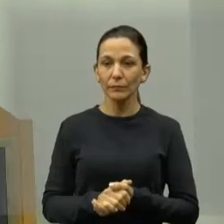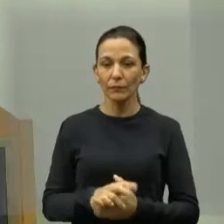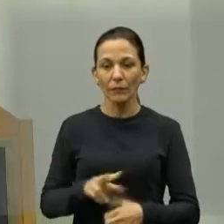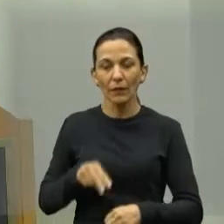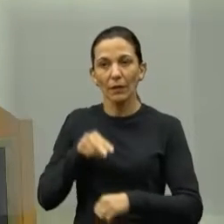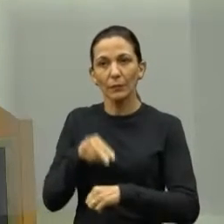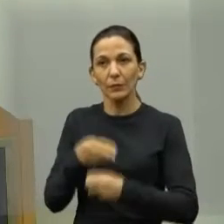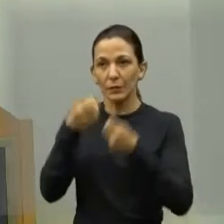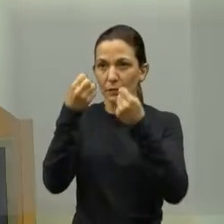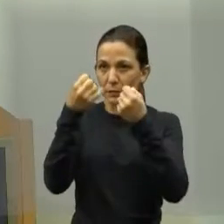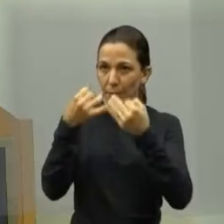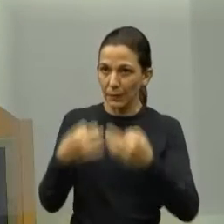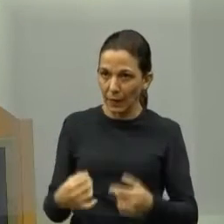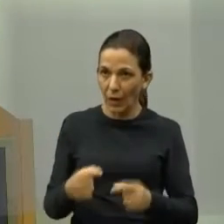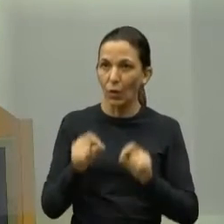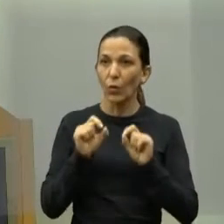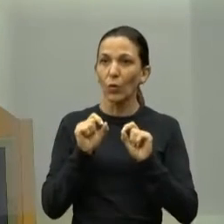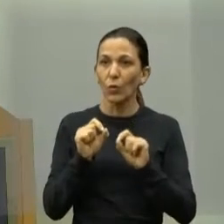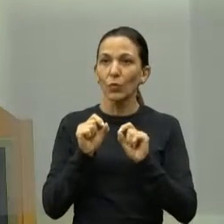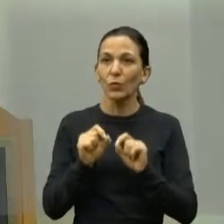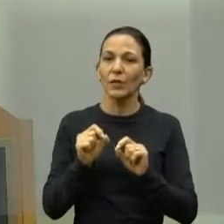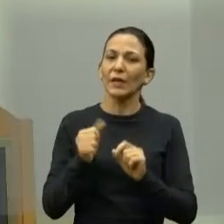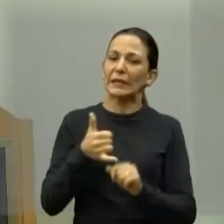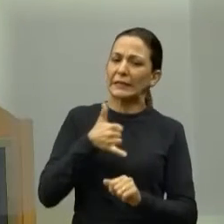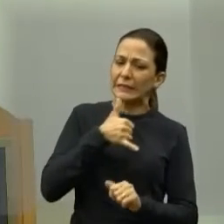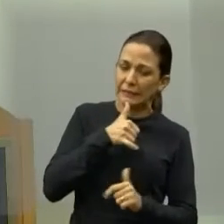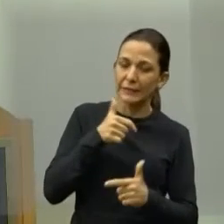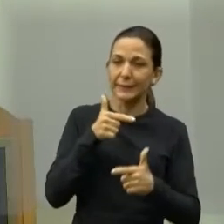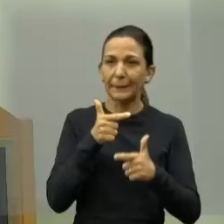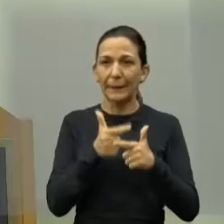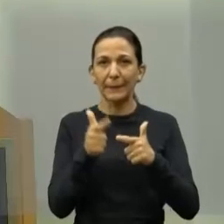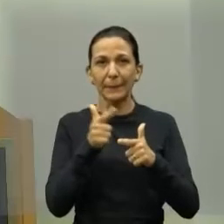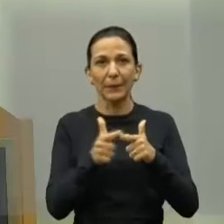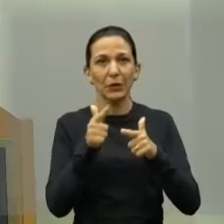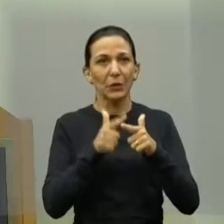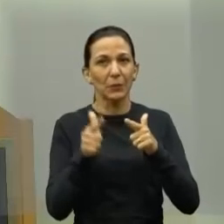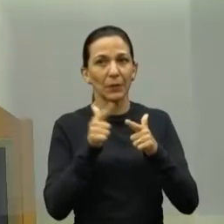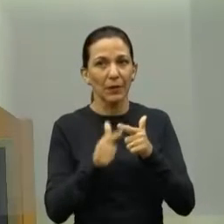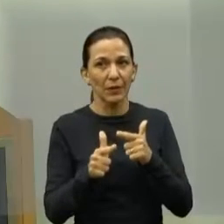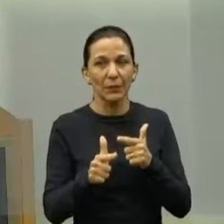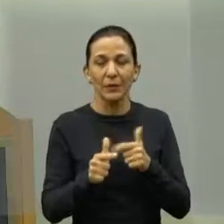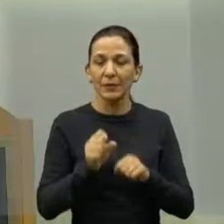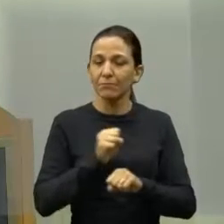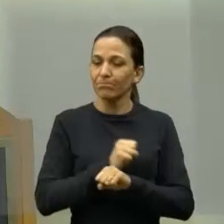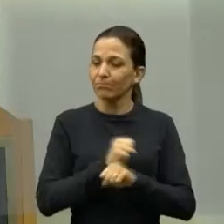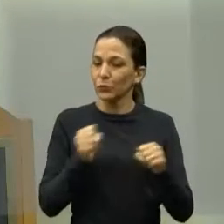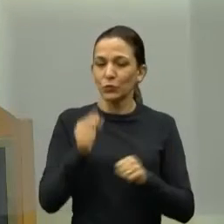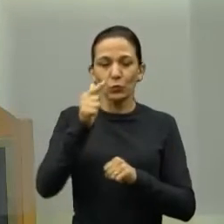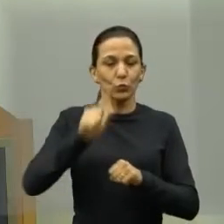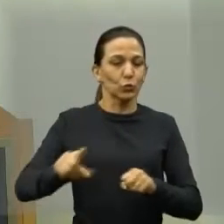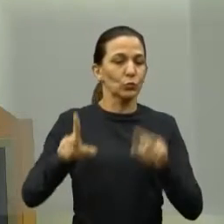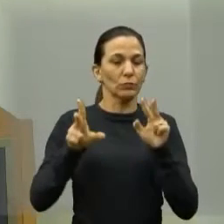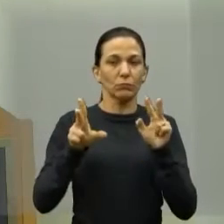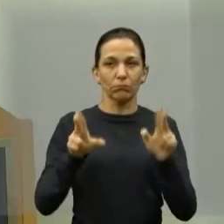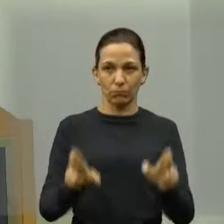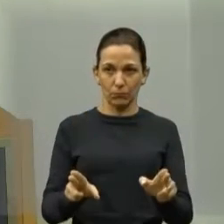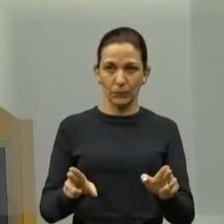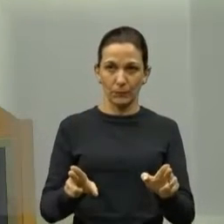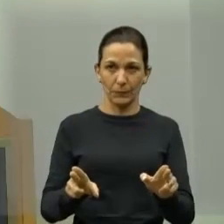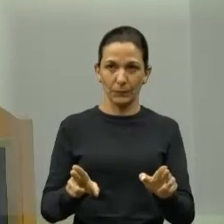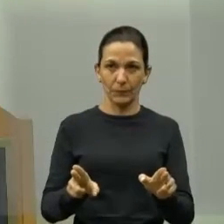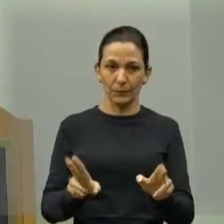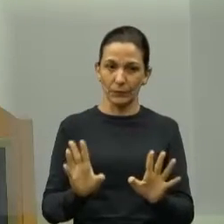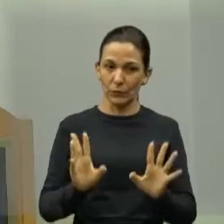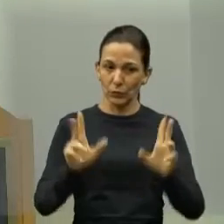tribuna, relatar uma situação extremamente triste e que não tem mais como permanecer da maneira que está. Como